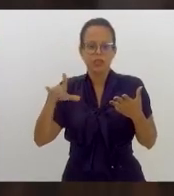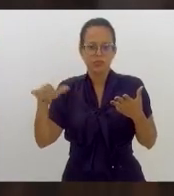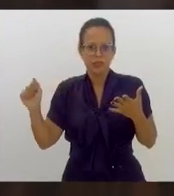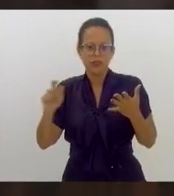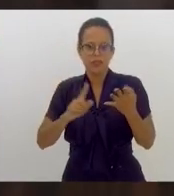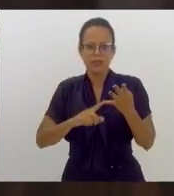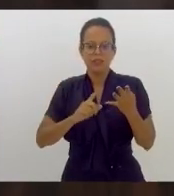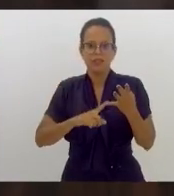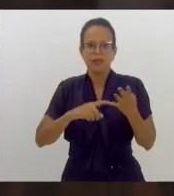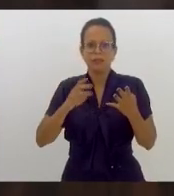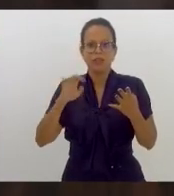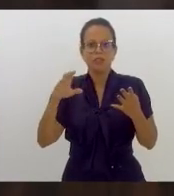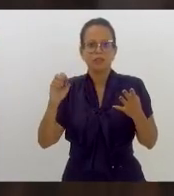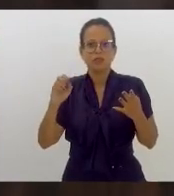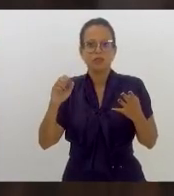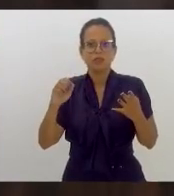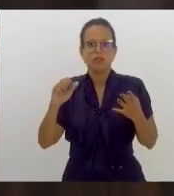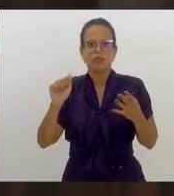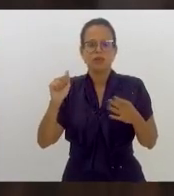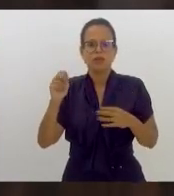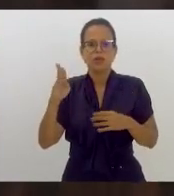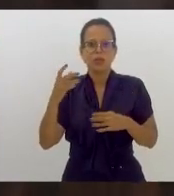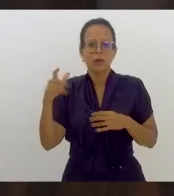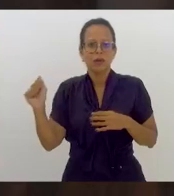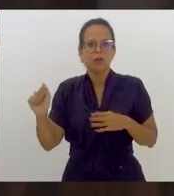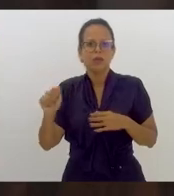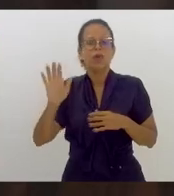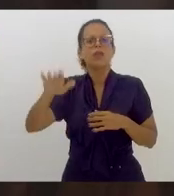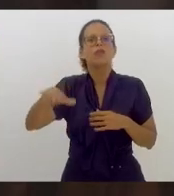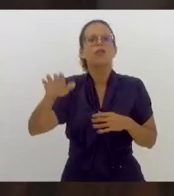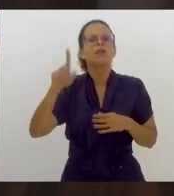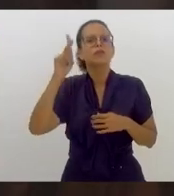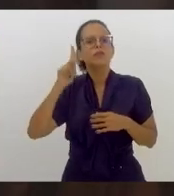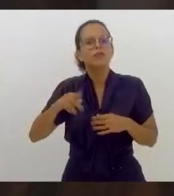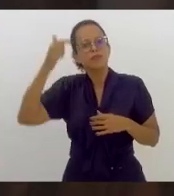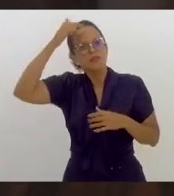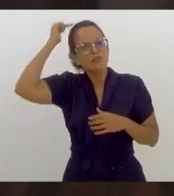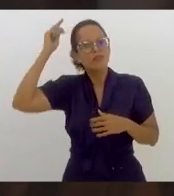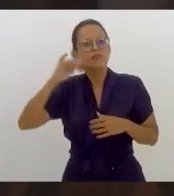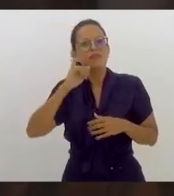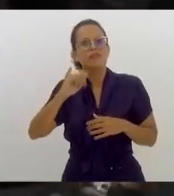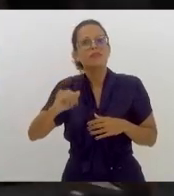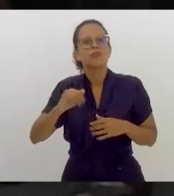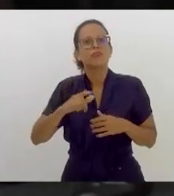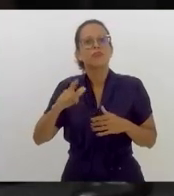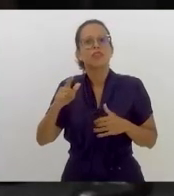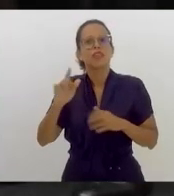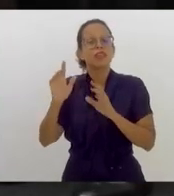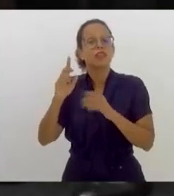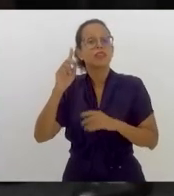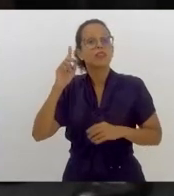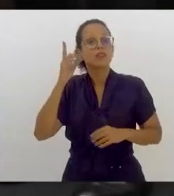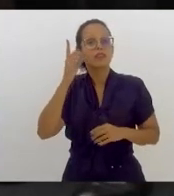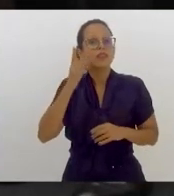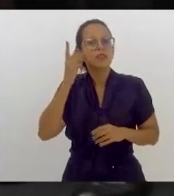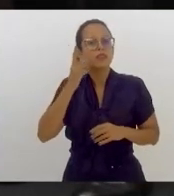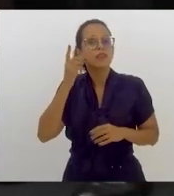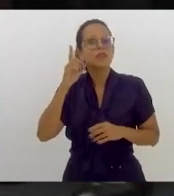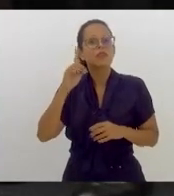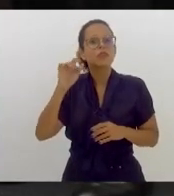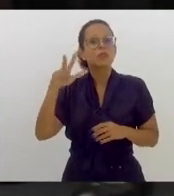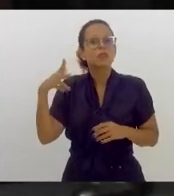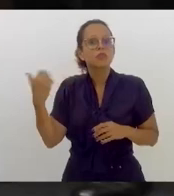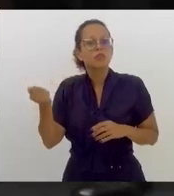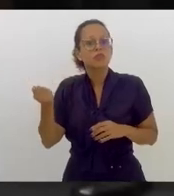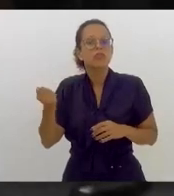Abraão. Presidente, no grupo votação, a deputada Lucinha está votando sim. No